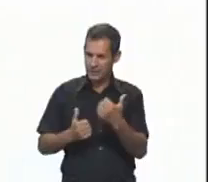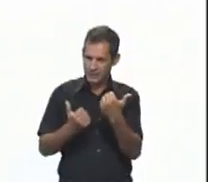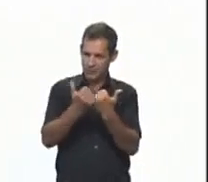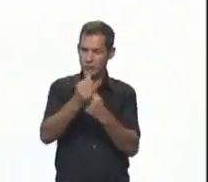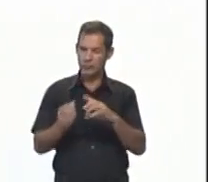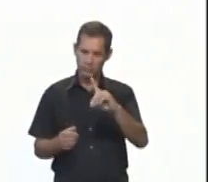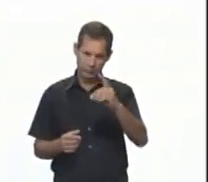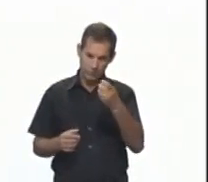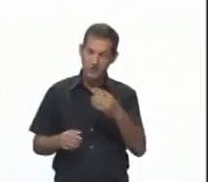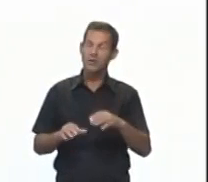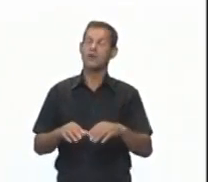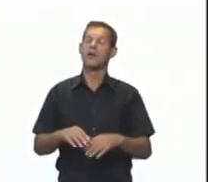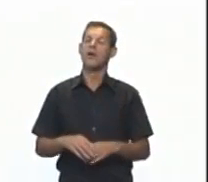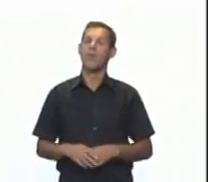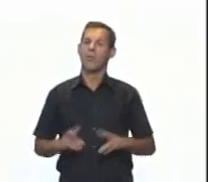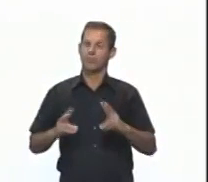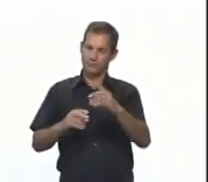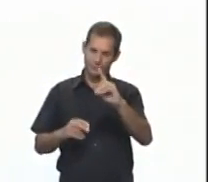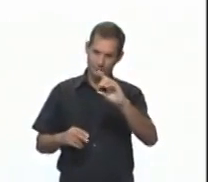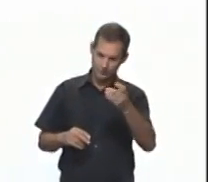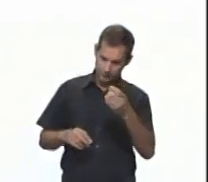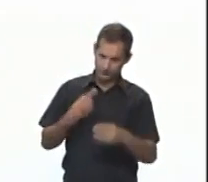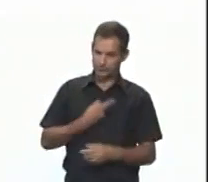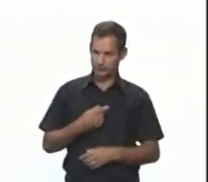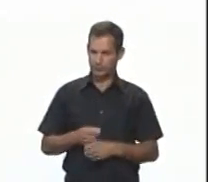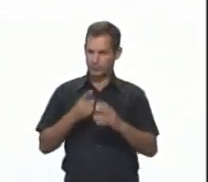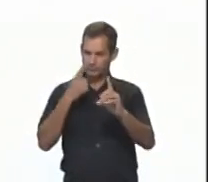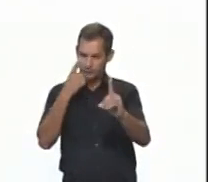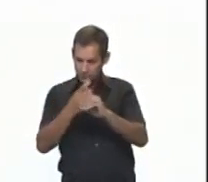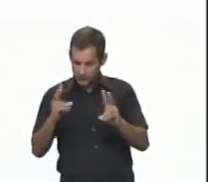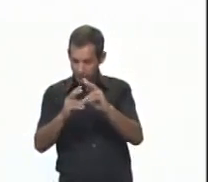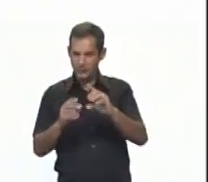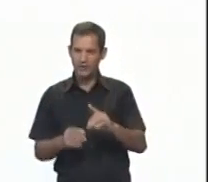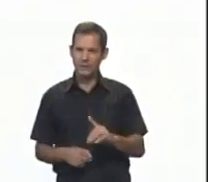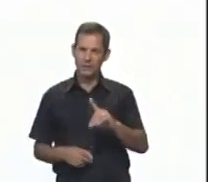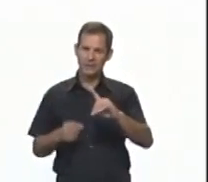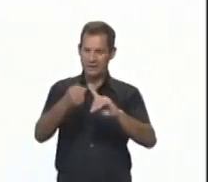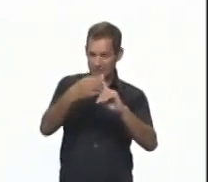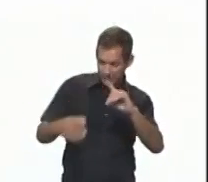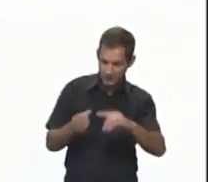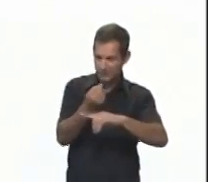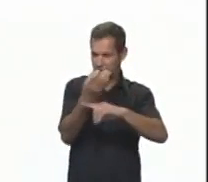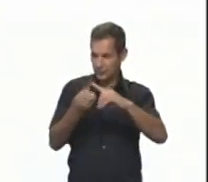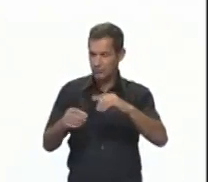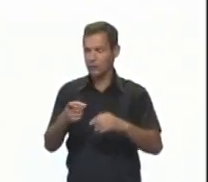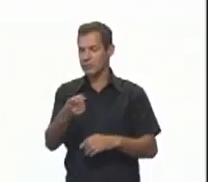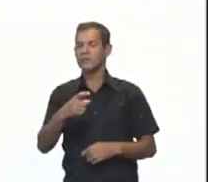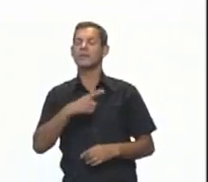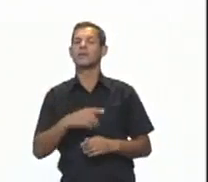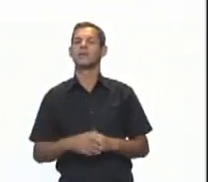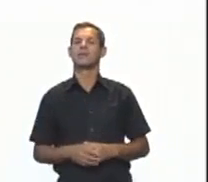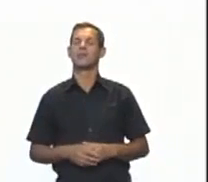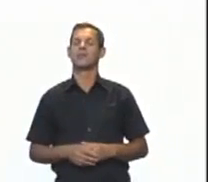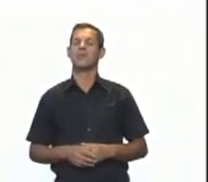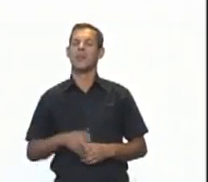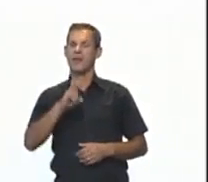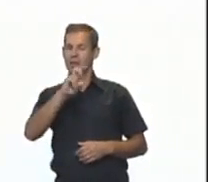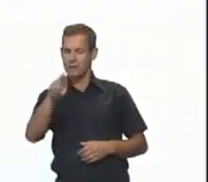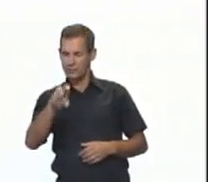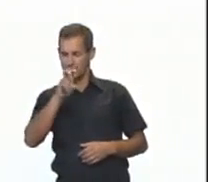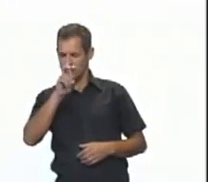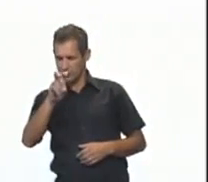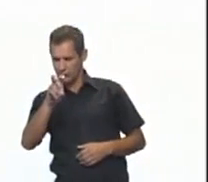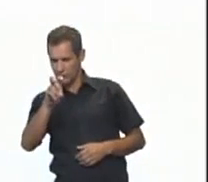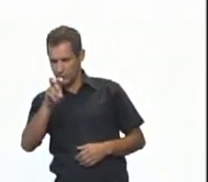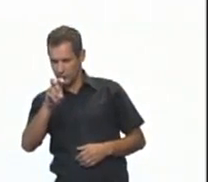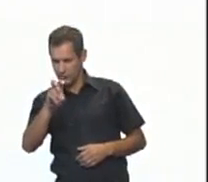o meu dx. E quanto que vale o dx? A gente descobre derivando a função x. Quando a gente deriva, nós vamos ter